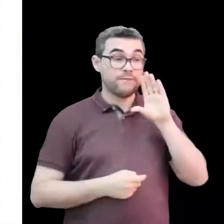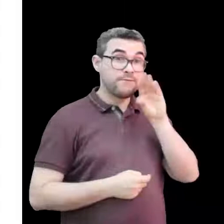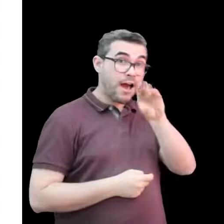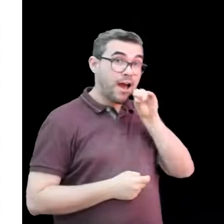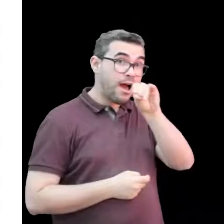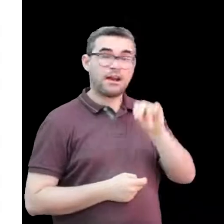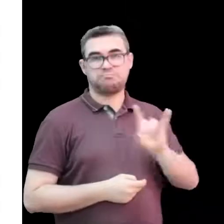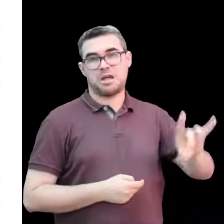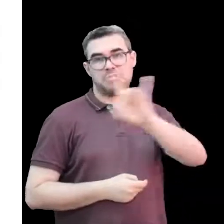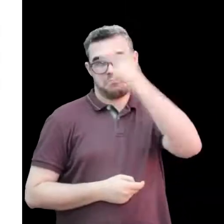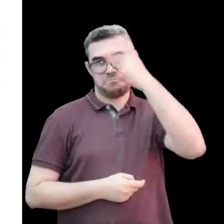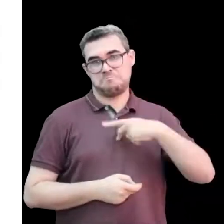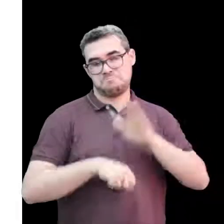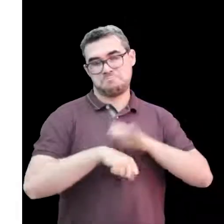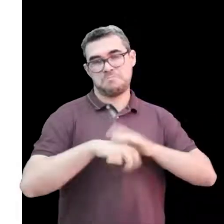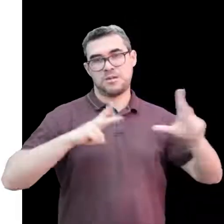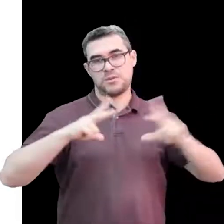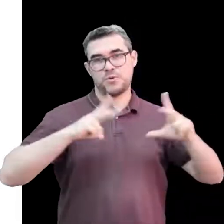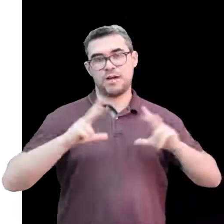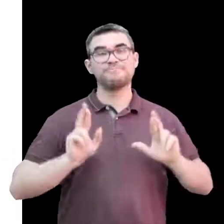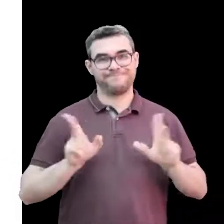individual.